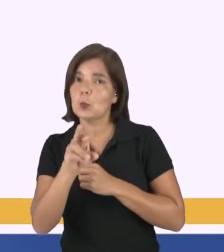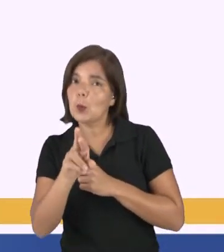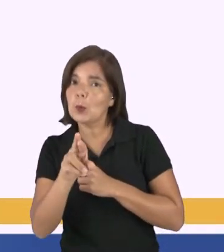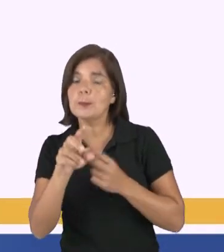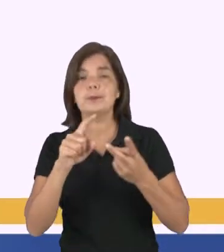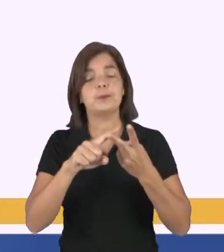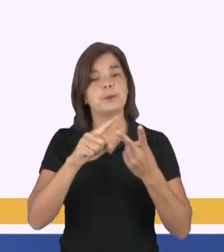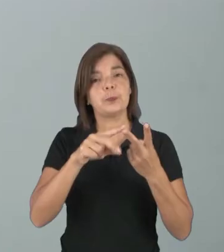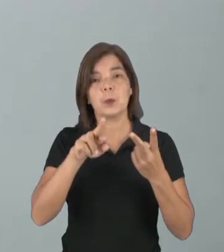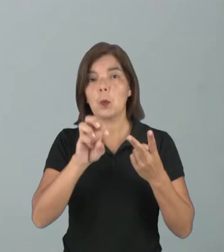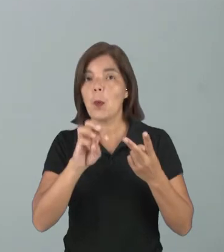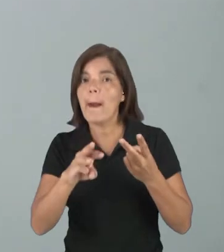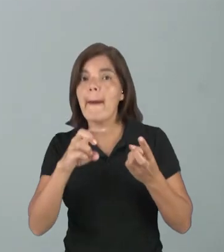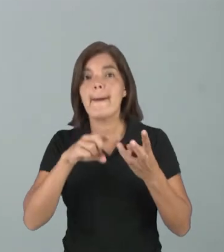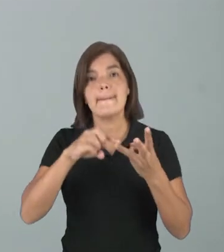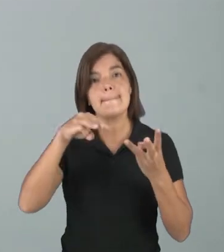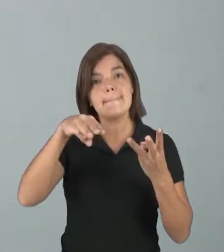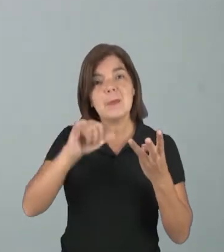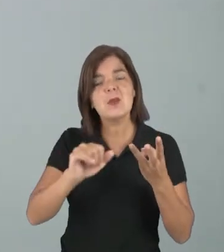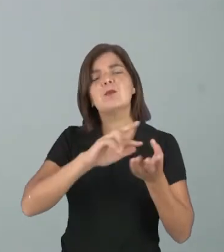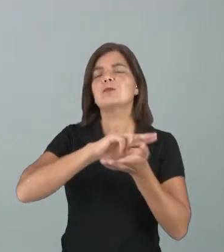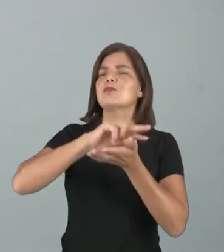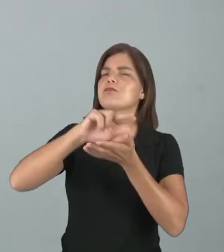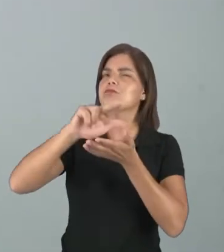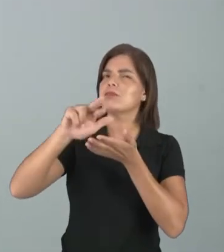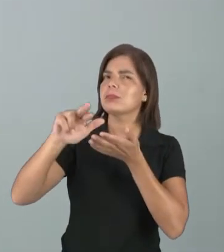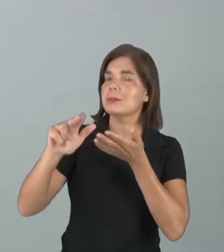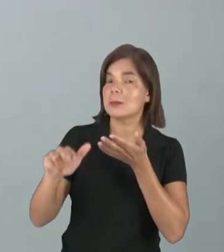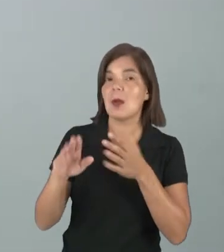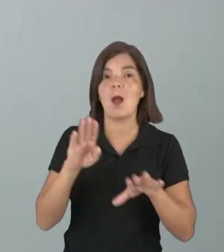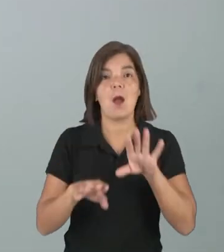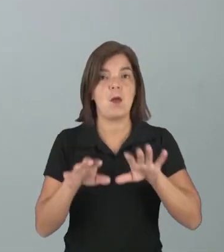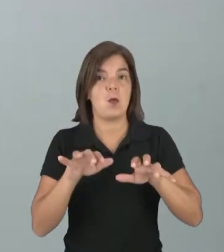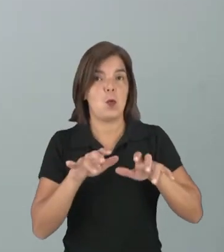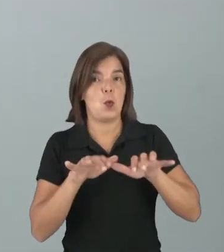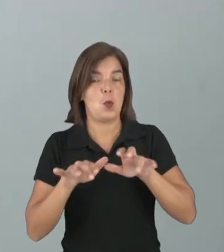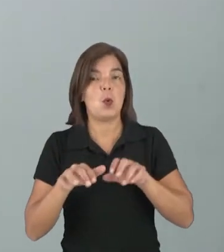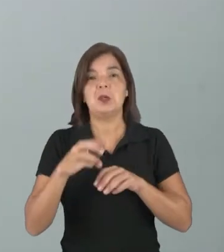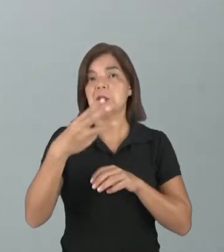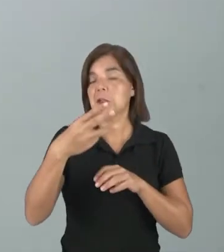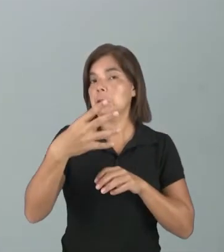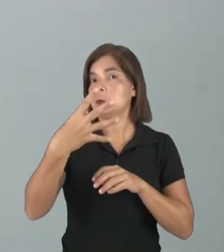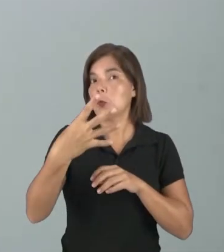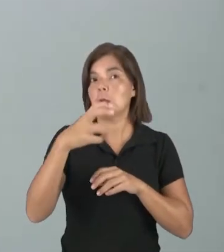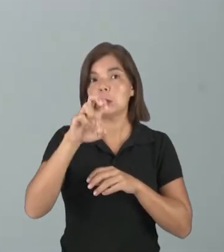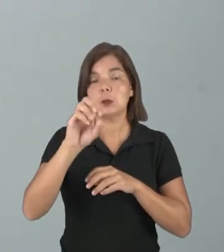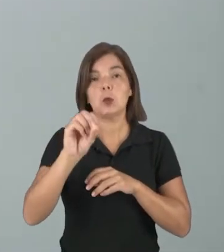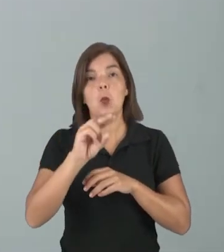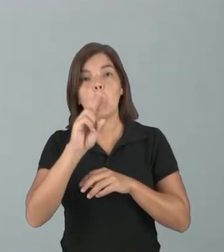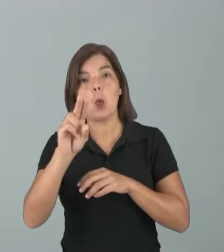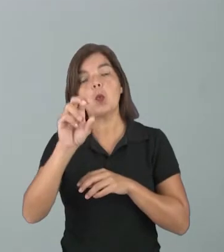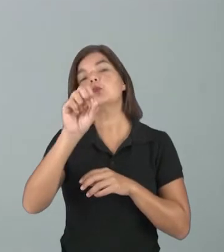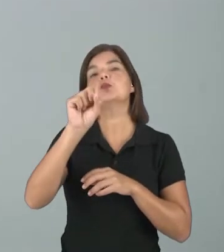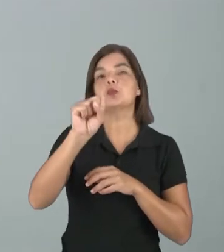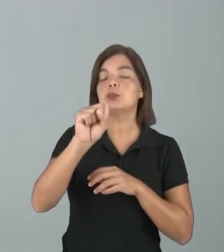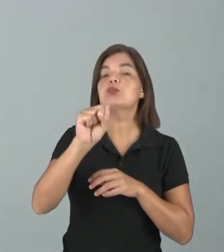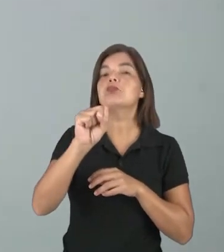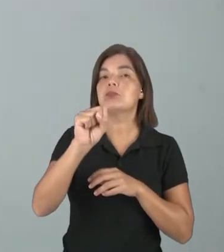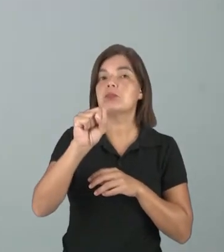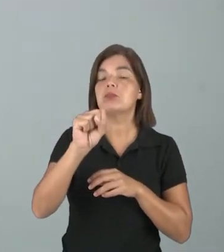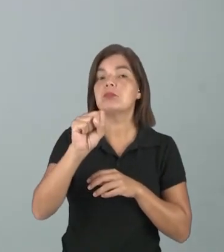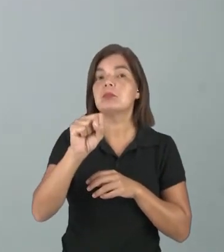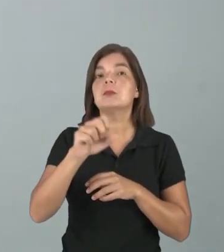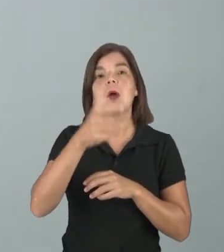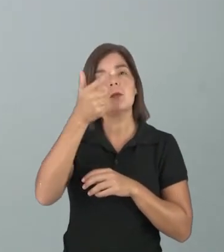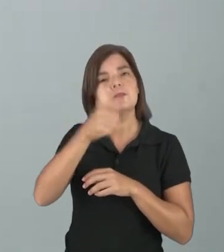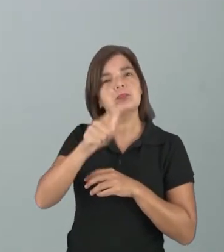quantas vezes vai ter o helm várias né um teclado às vezes tem três quatro cinco oitavos ou